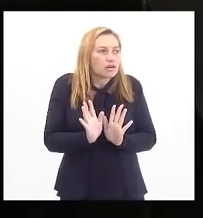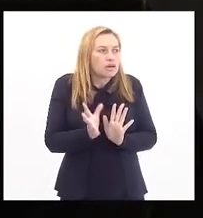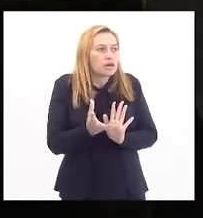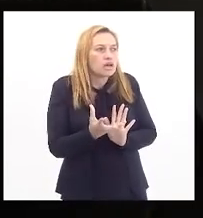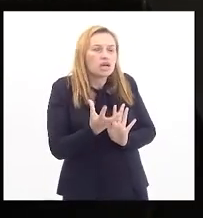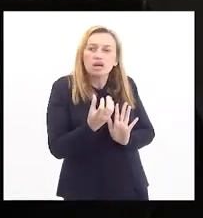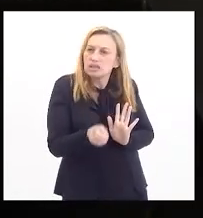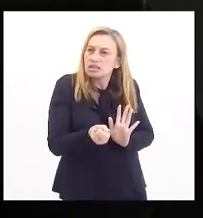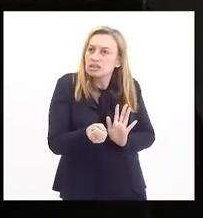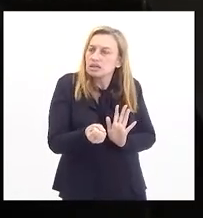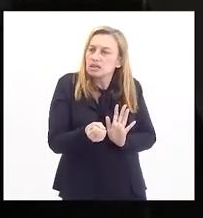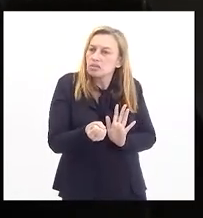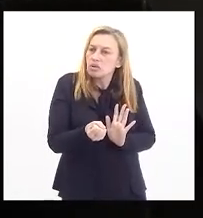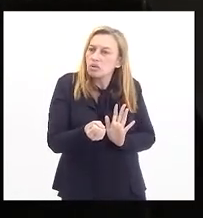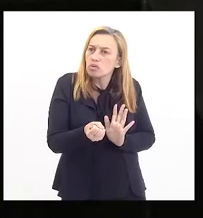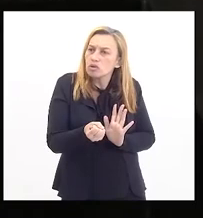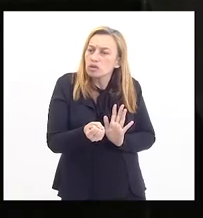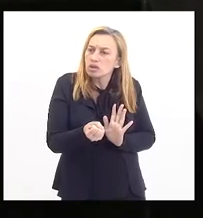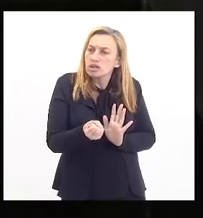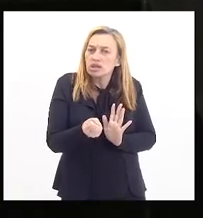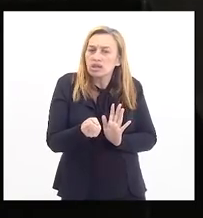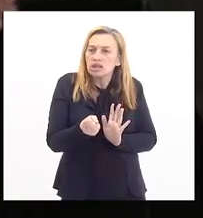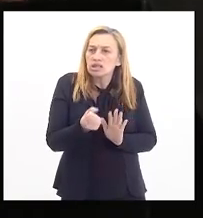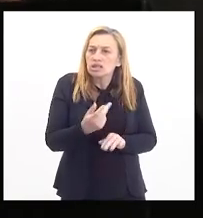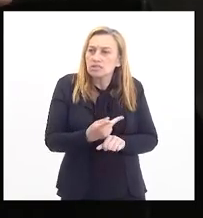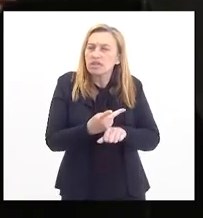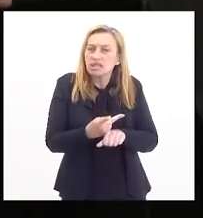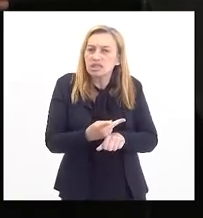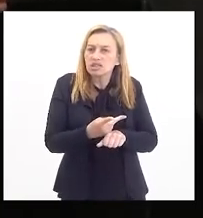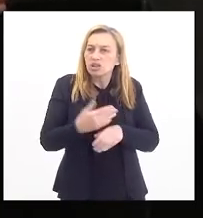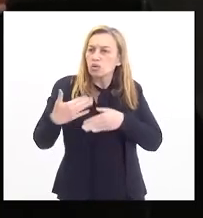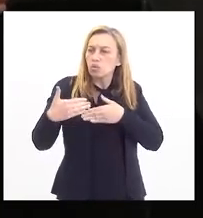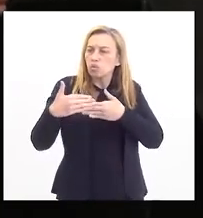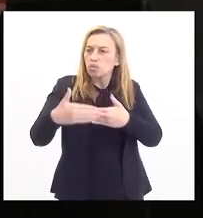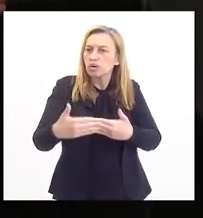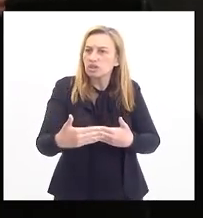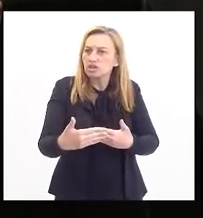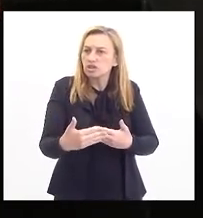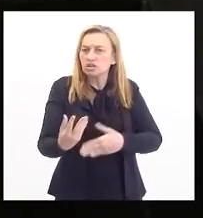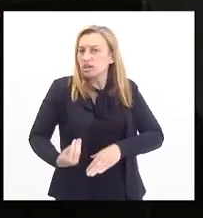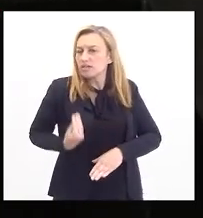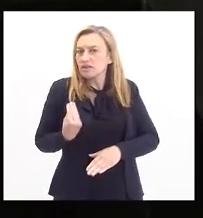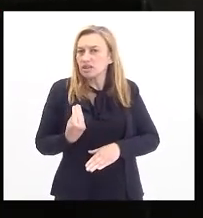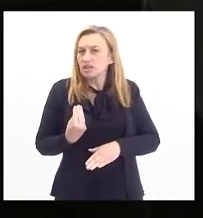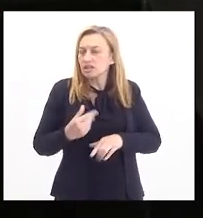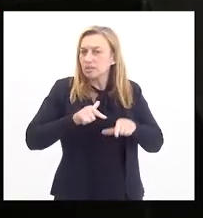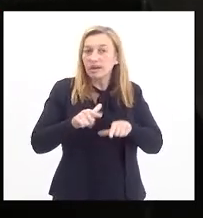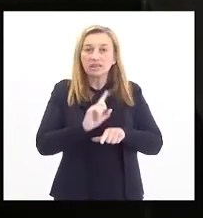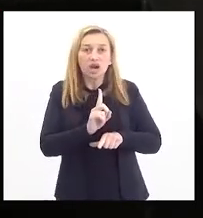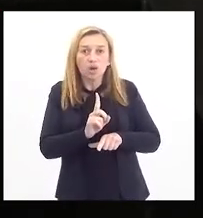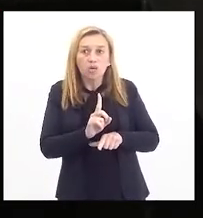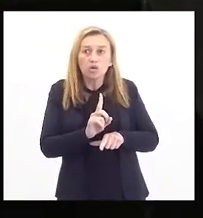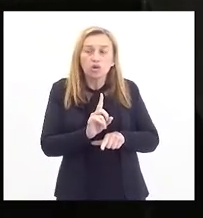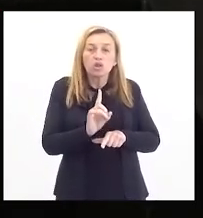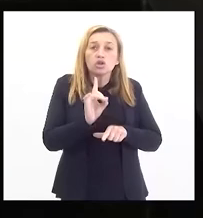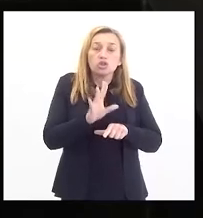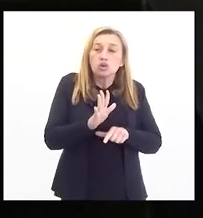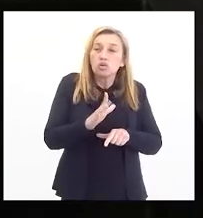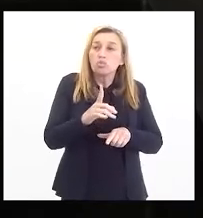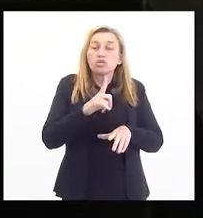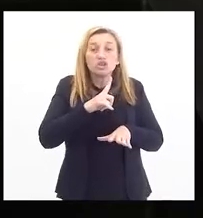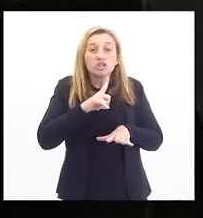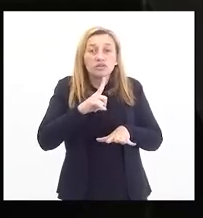recebam esse bônus, digamos assim, ao longo de sua trajetória na vida ativa. Não, é apenas enquanto